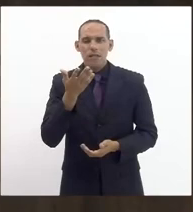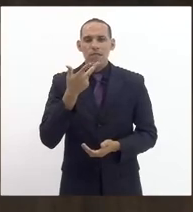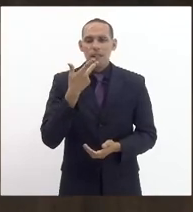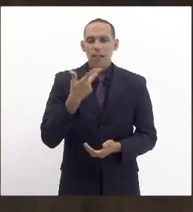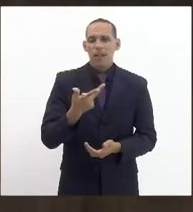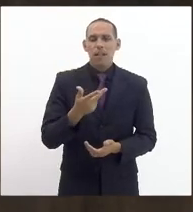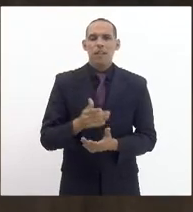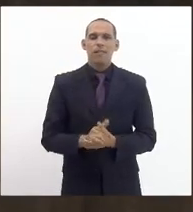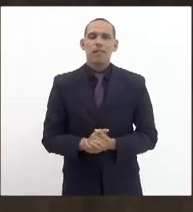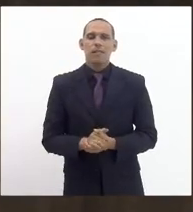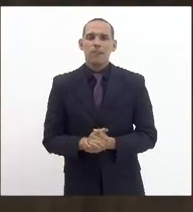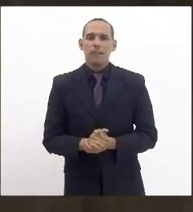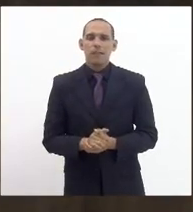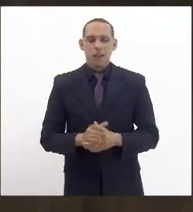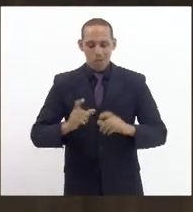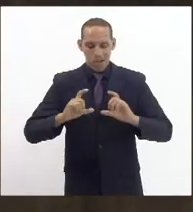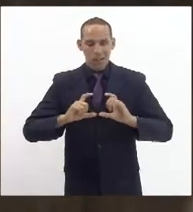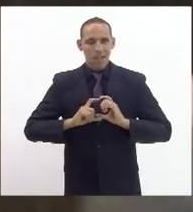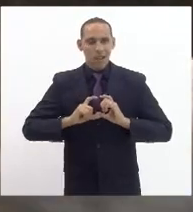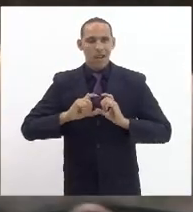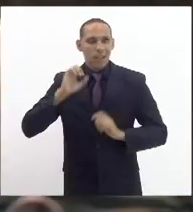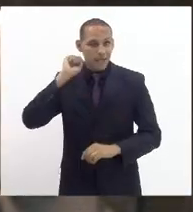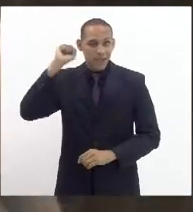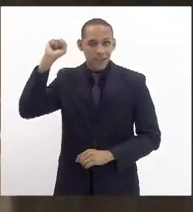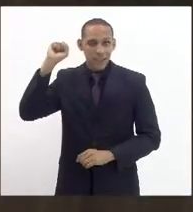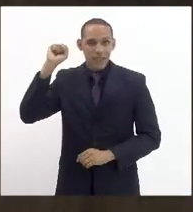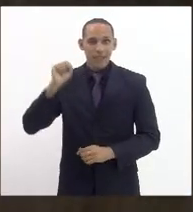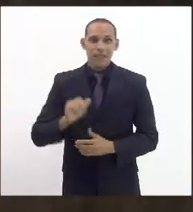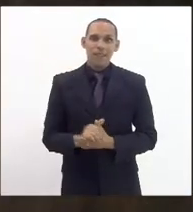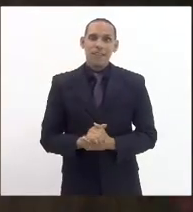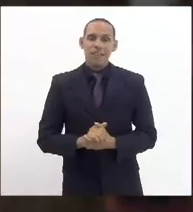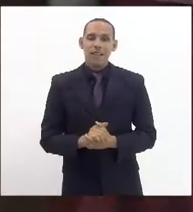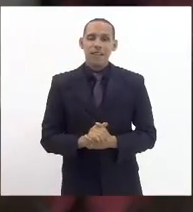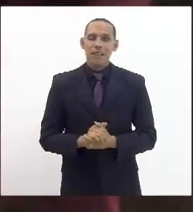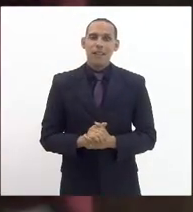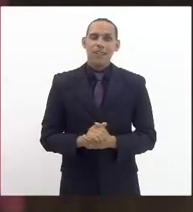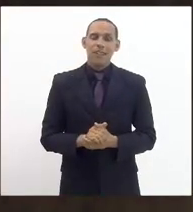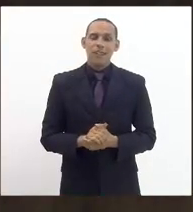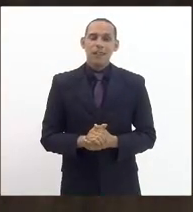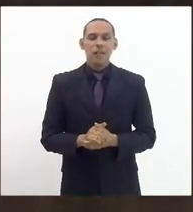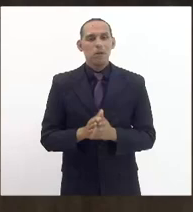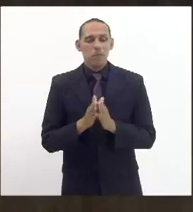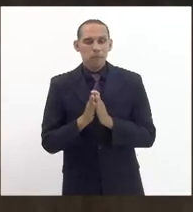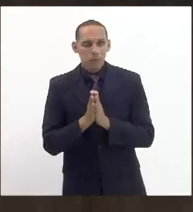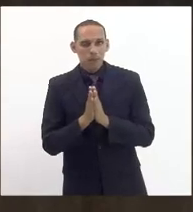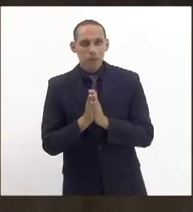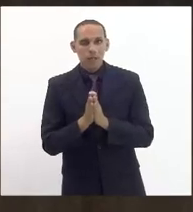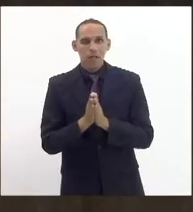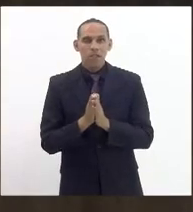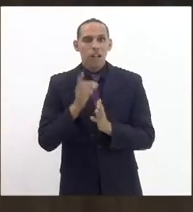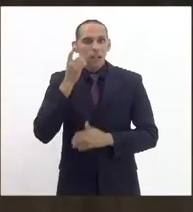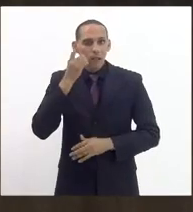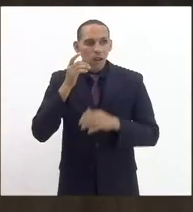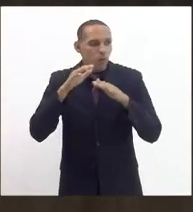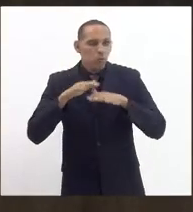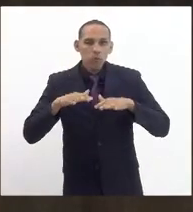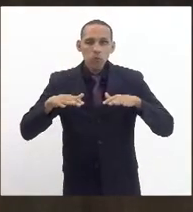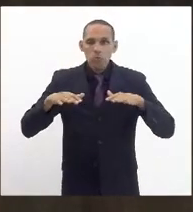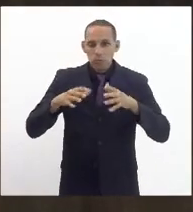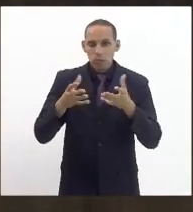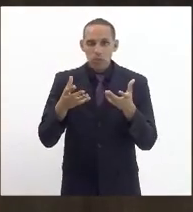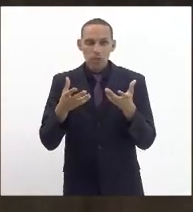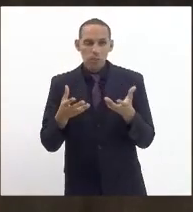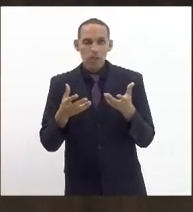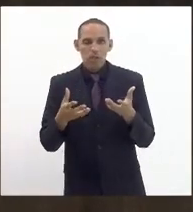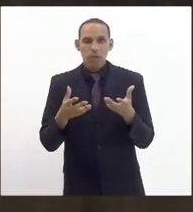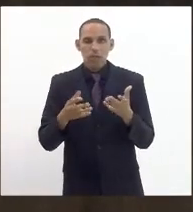sobre a medalha Tiradentes, requerer a Vossa Excelência que bote para possibilite que todos os deputados que queiram